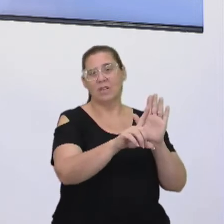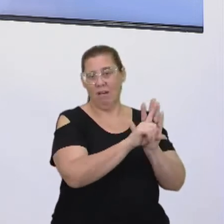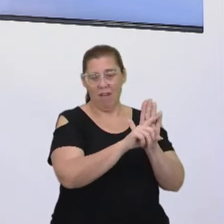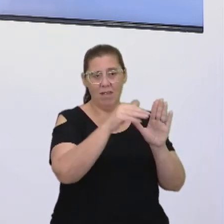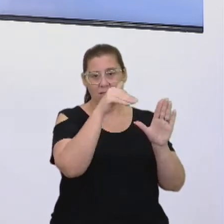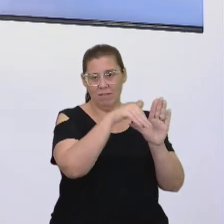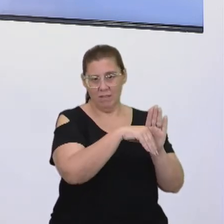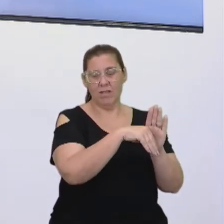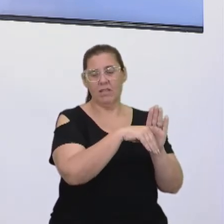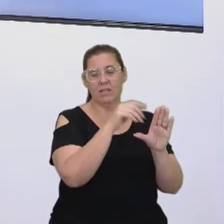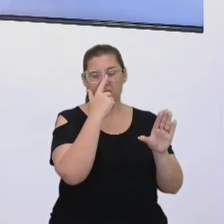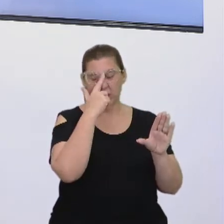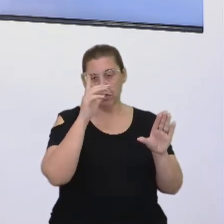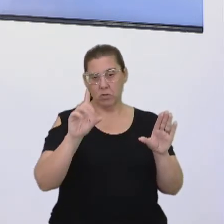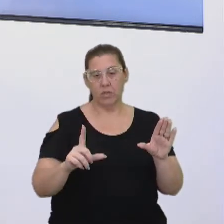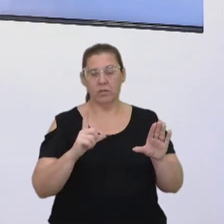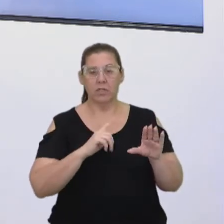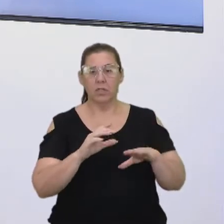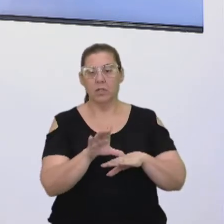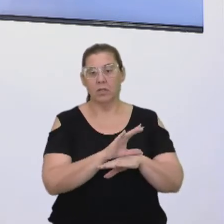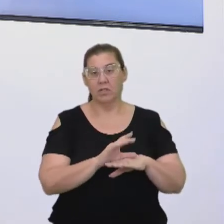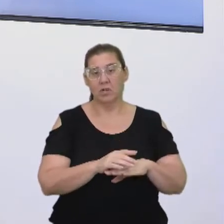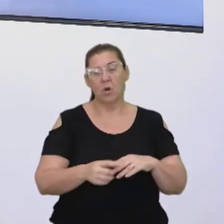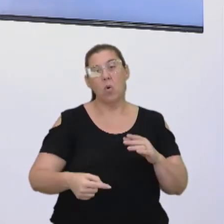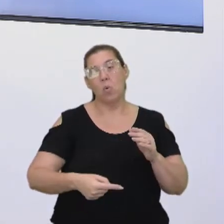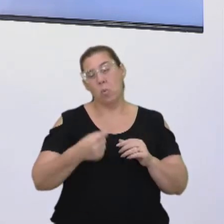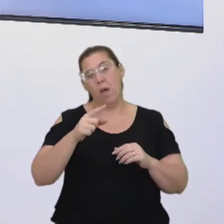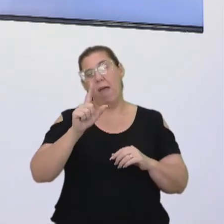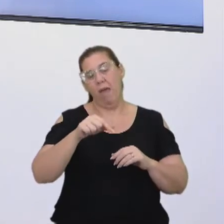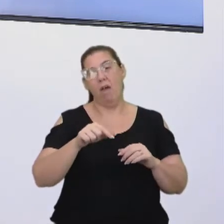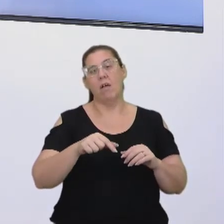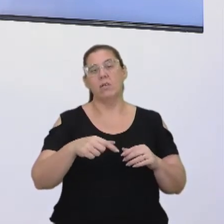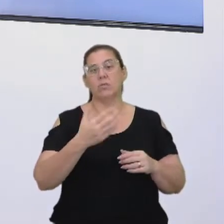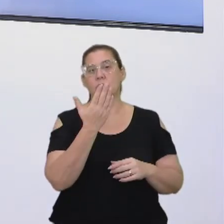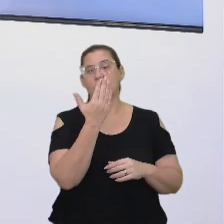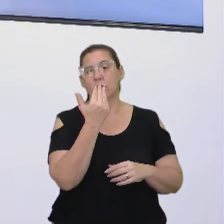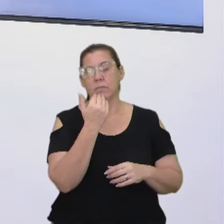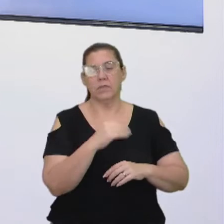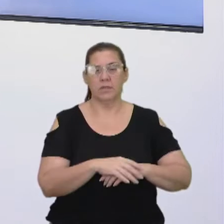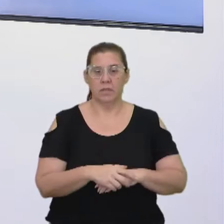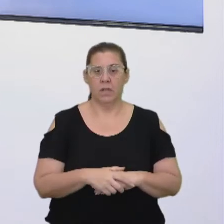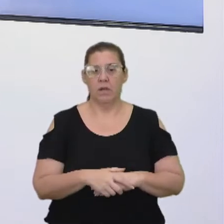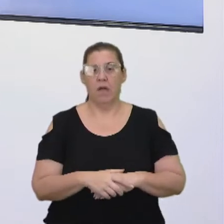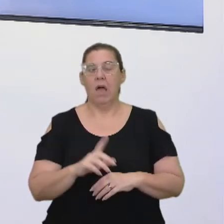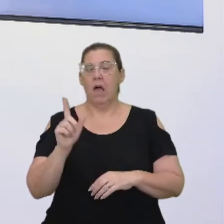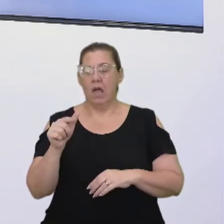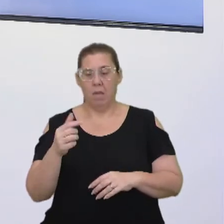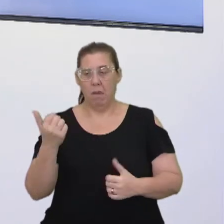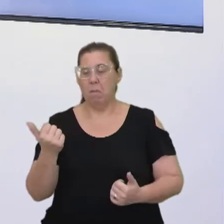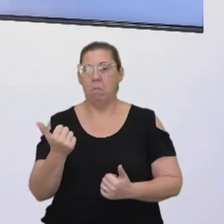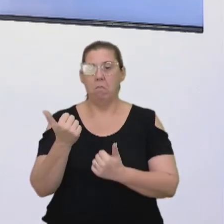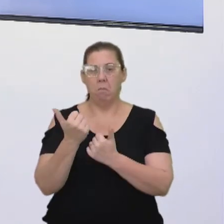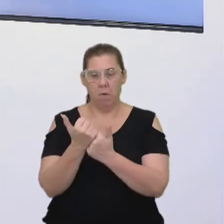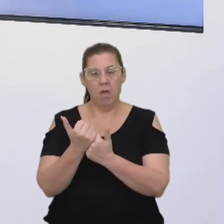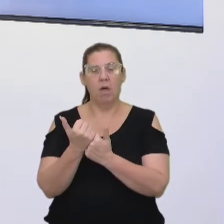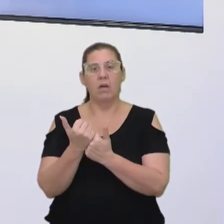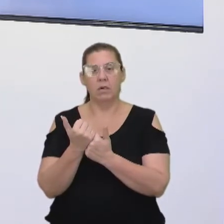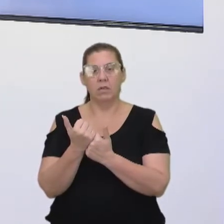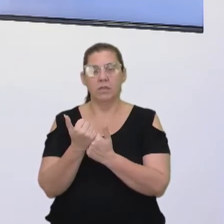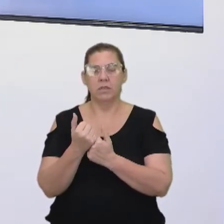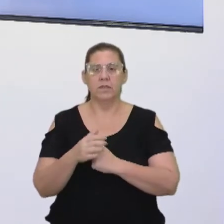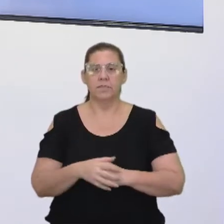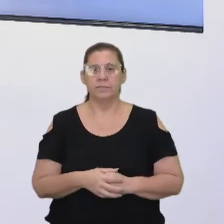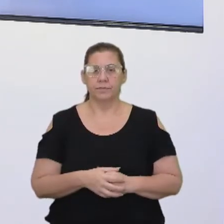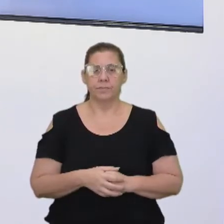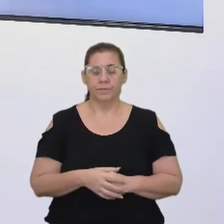preceitos de direitos que a gente tem na Constituição, um deles é o de alimentação. Essa lei vem justamente para apoiar isso, né, e, vamos